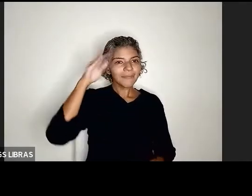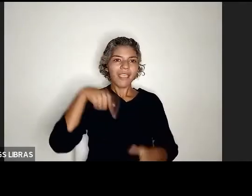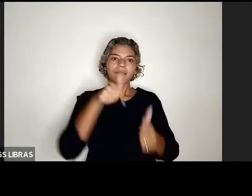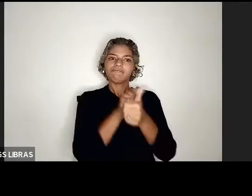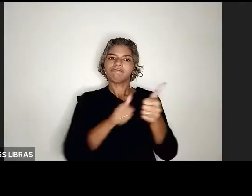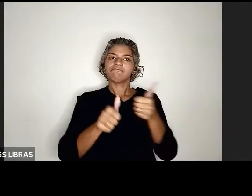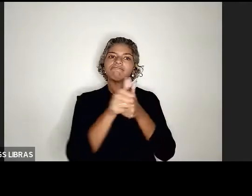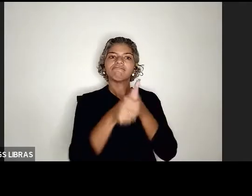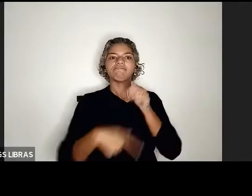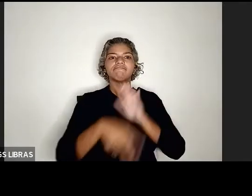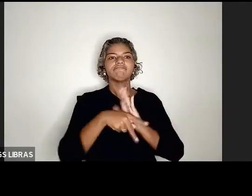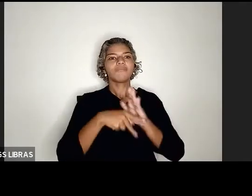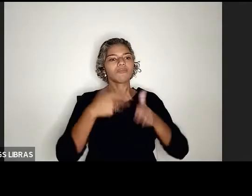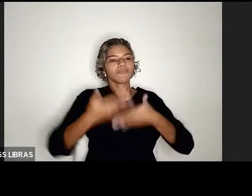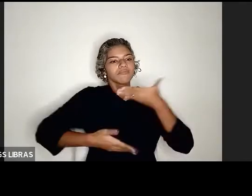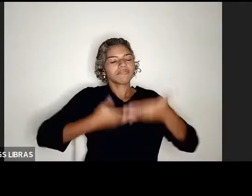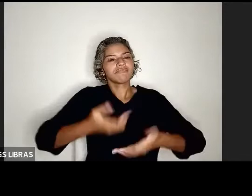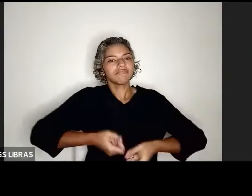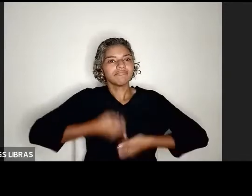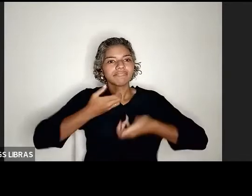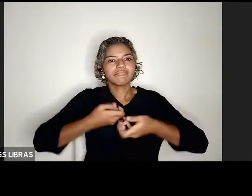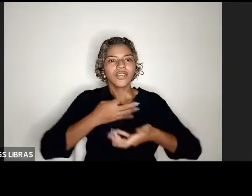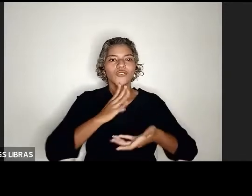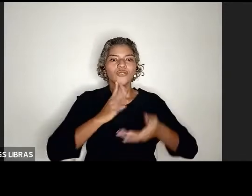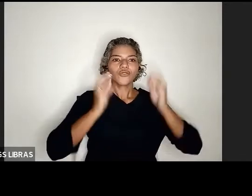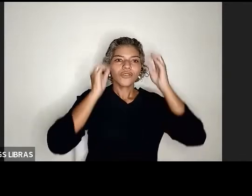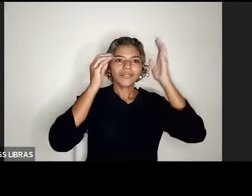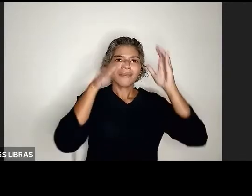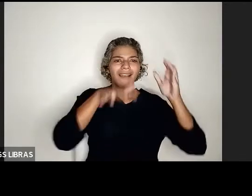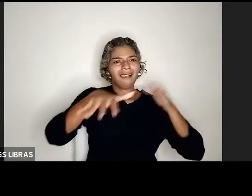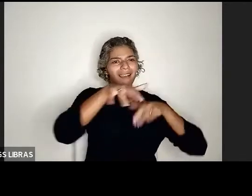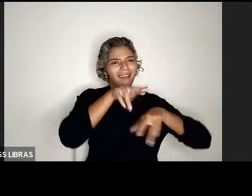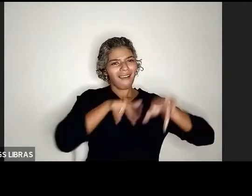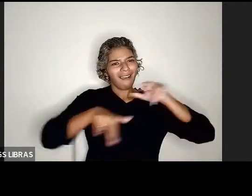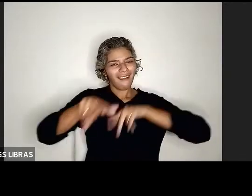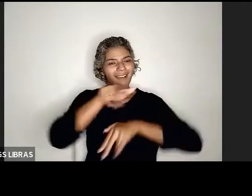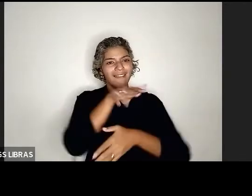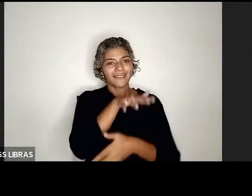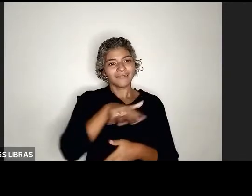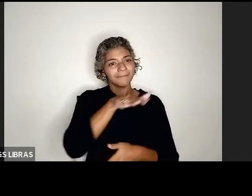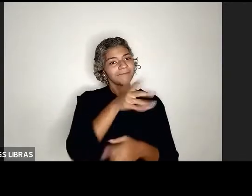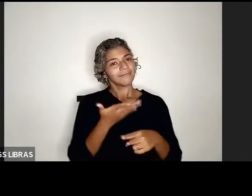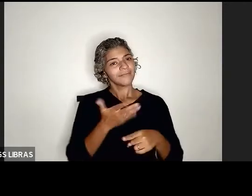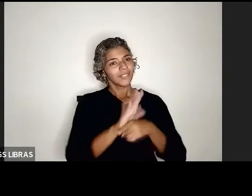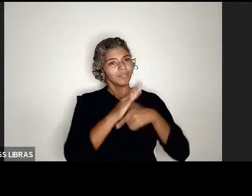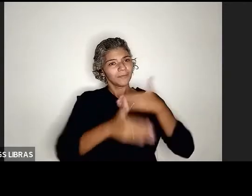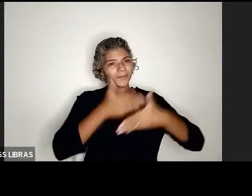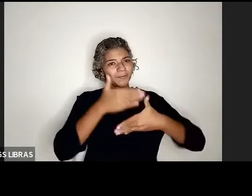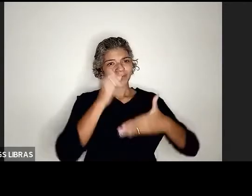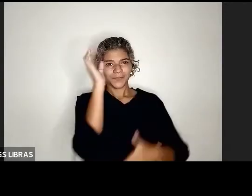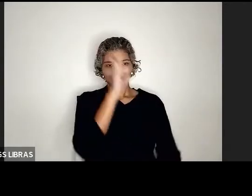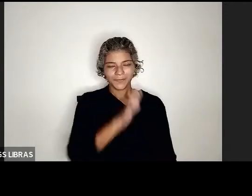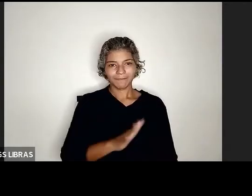conhecimento em diversas áreas e contribuindo para o desenvolvimento nacional. com muito orgulho, dando aula com os